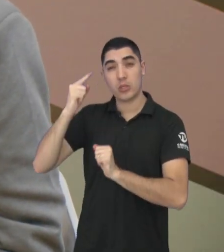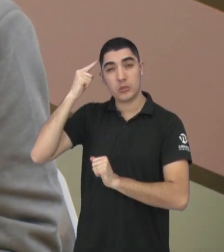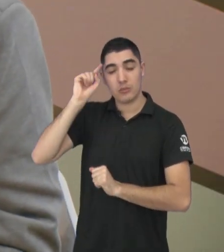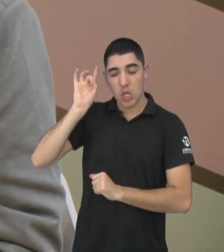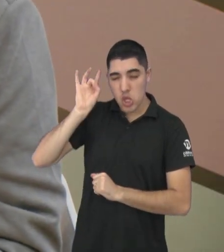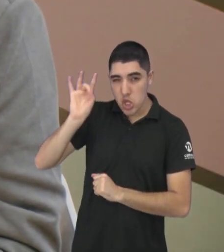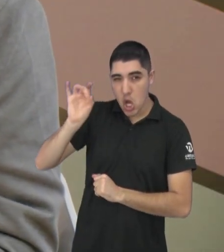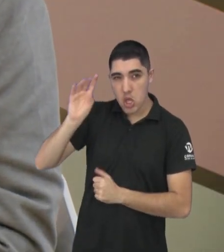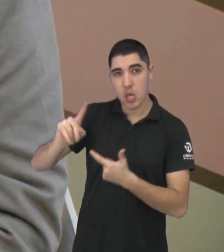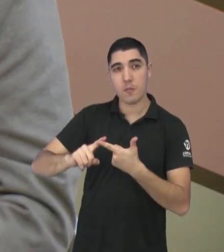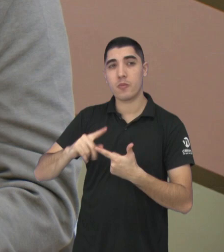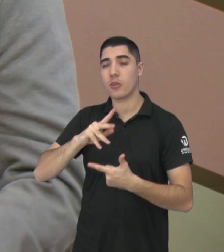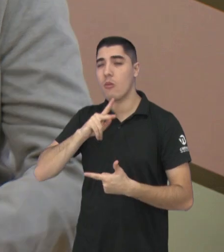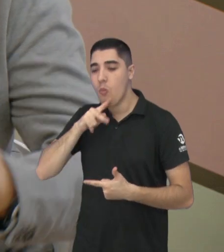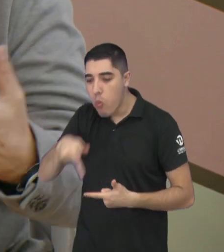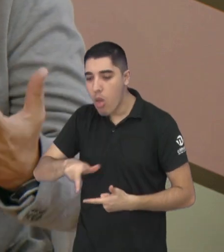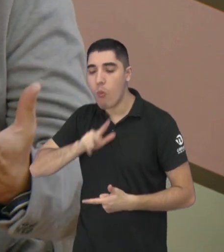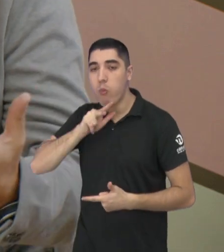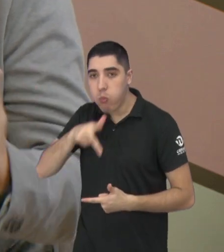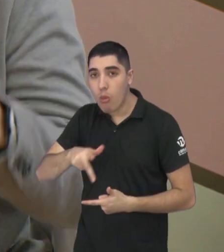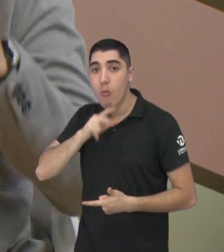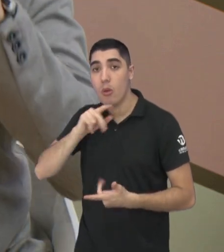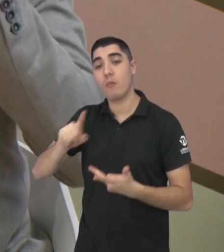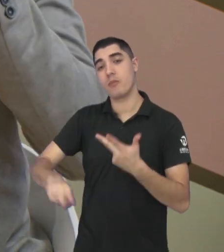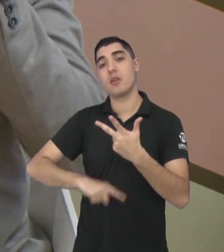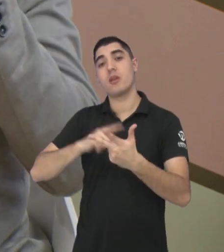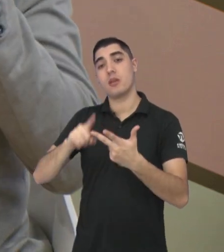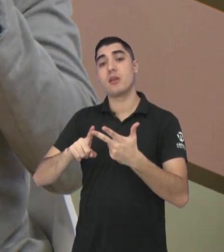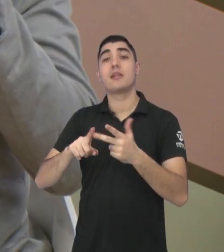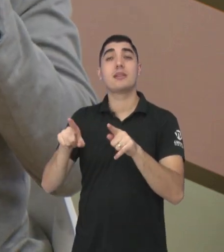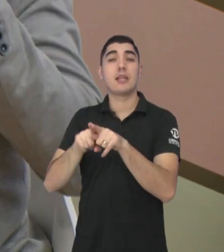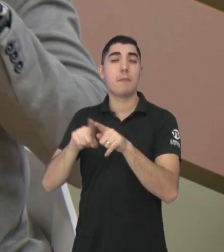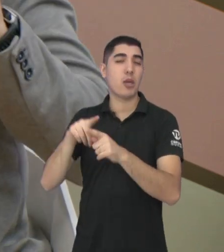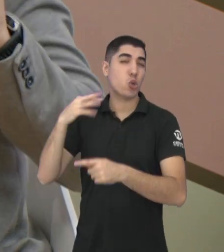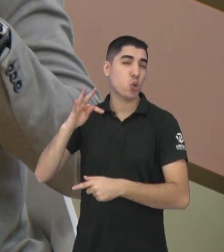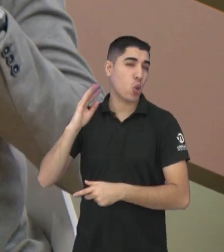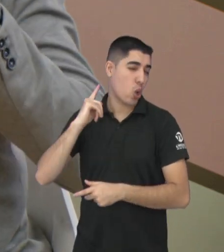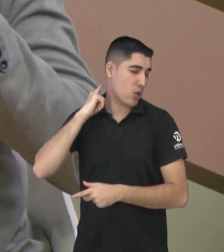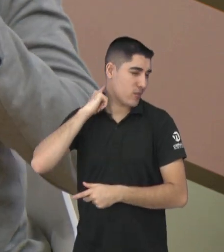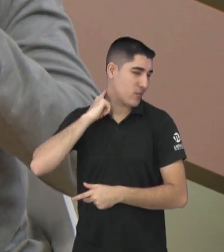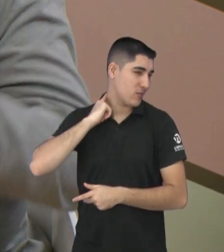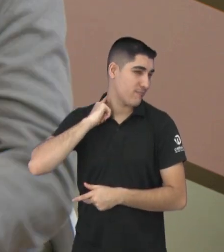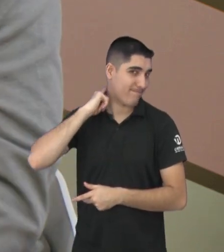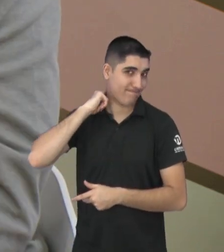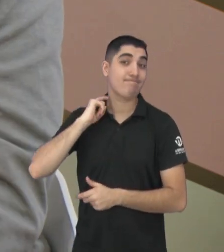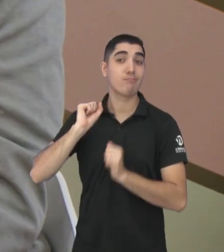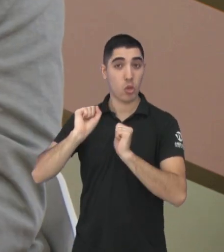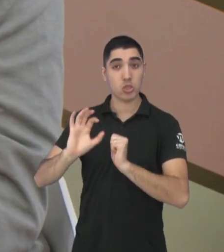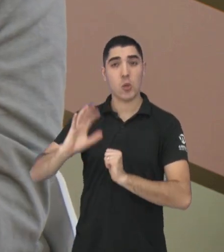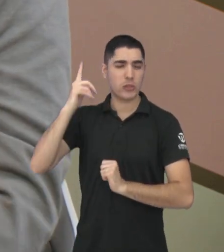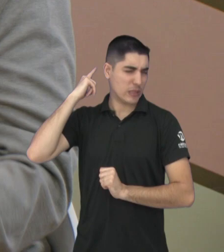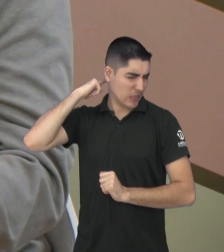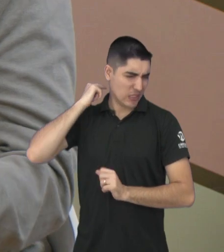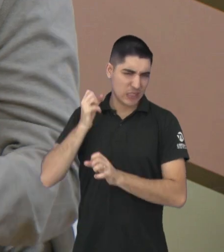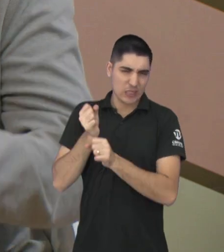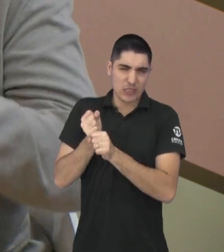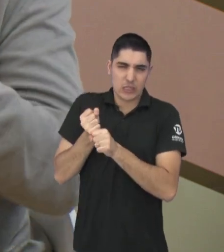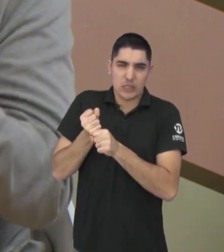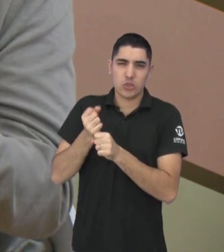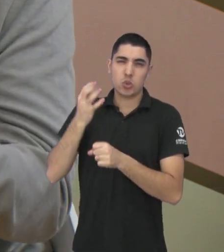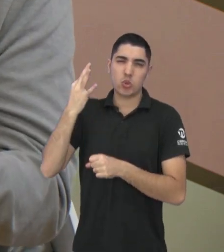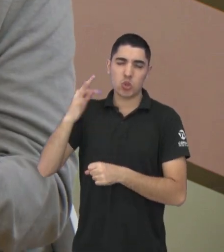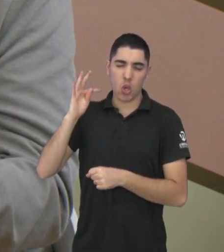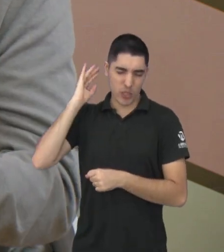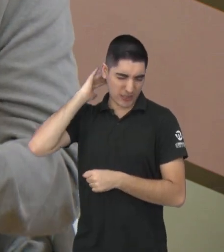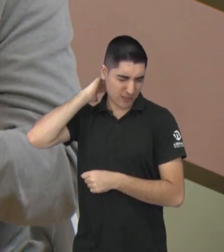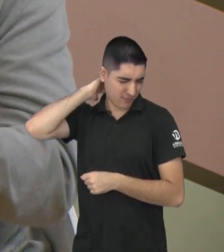de cabeça e vômitos e principalmente prostração e rigidez de nuca. Não é dorzinha no corpo, é uma rigidez intensa, uma